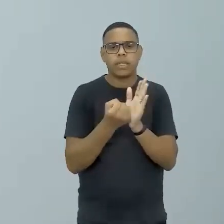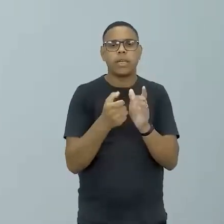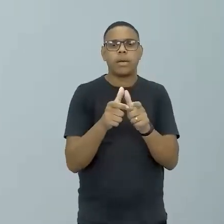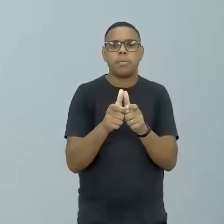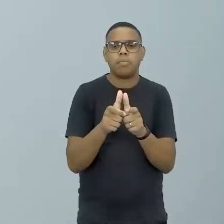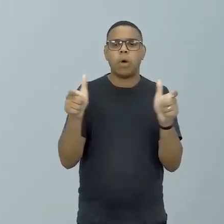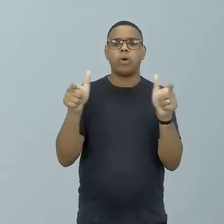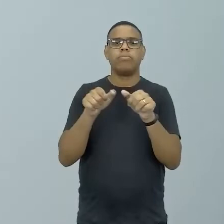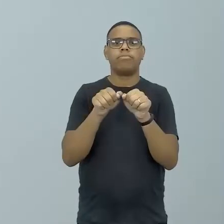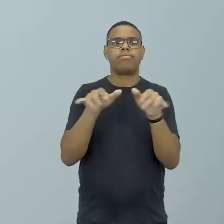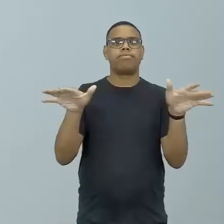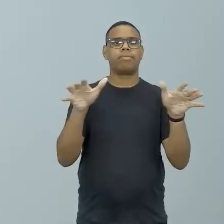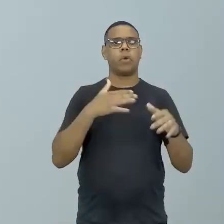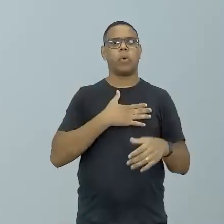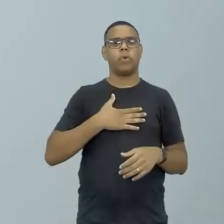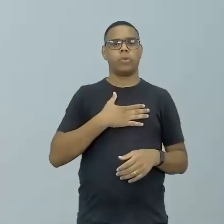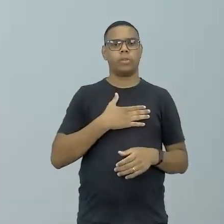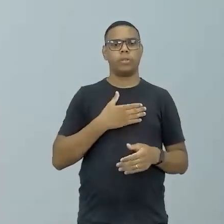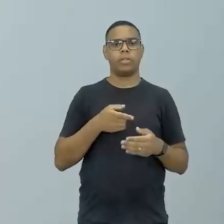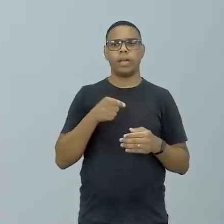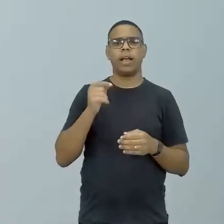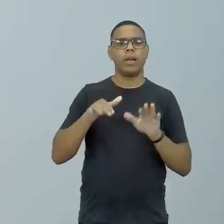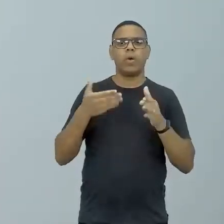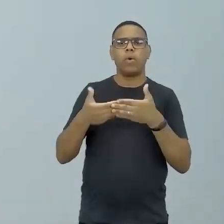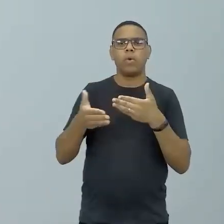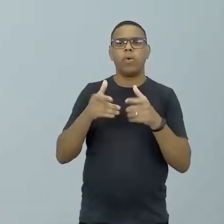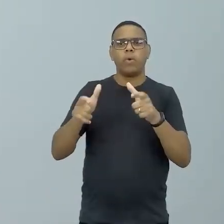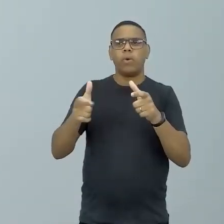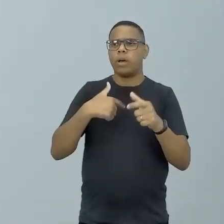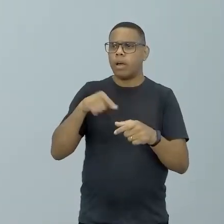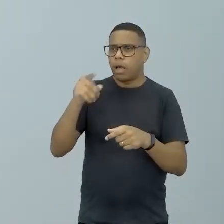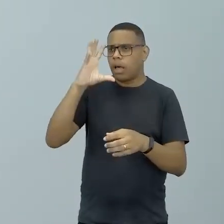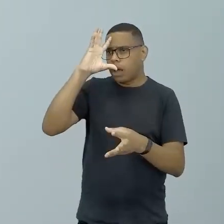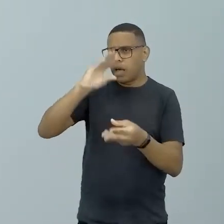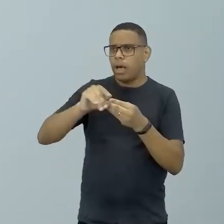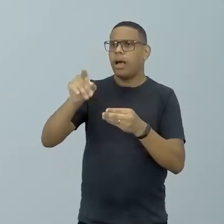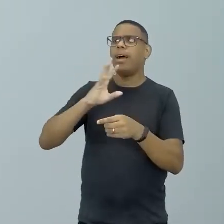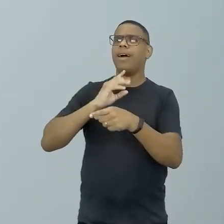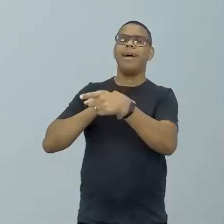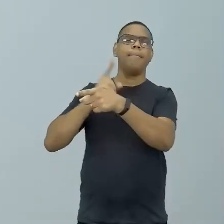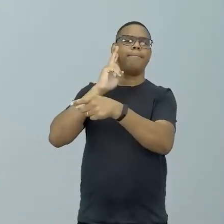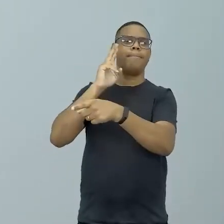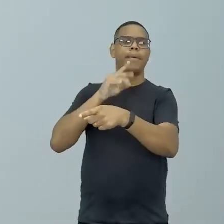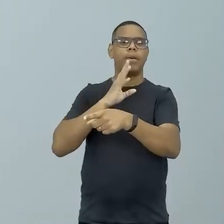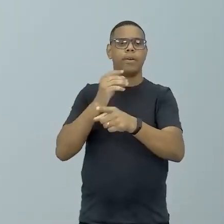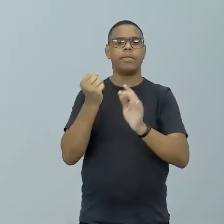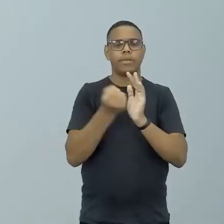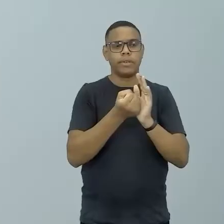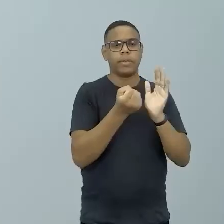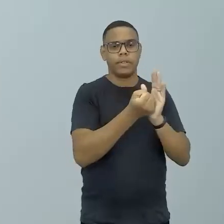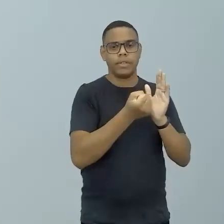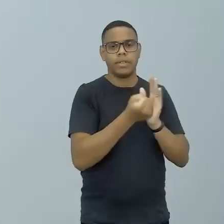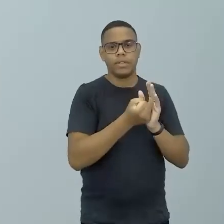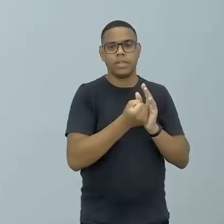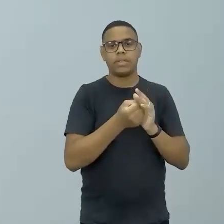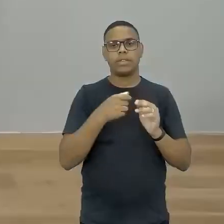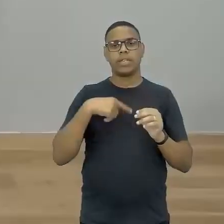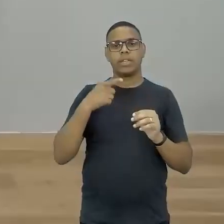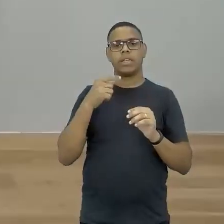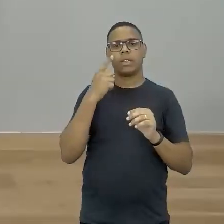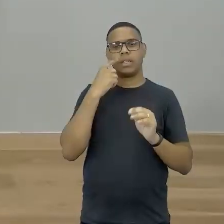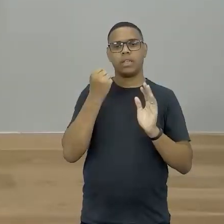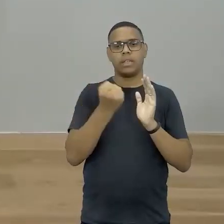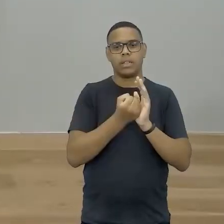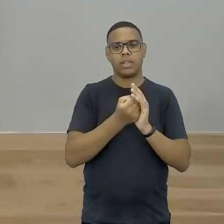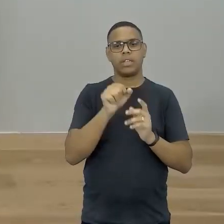praticamente universal, né? Qualquer lugar, essa é aquela marca lá e tal. Aí a gente pode falar daquela marca de tênis que tem só um sinal